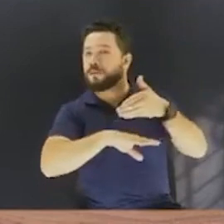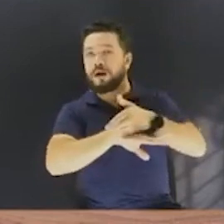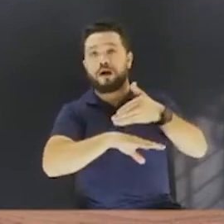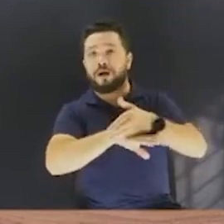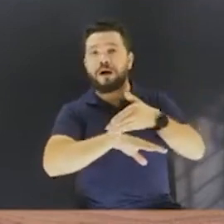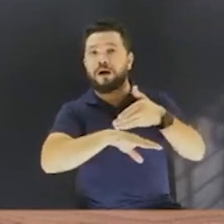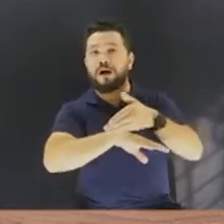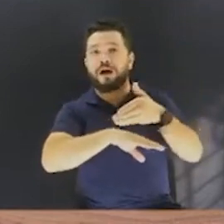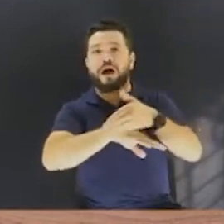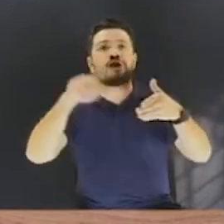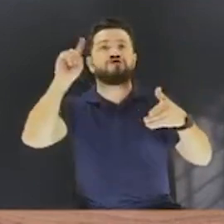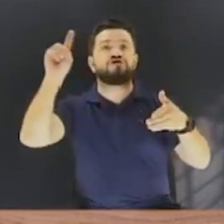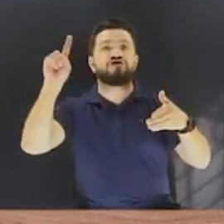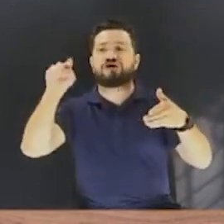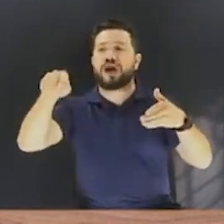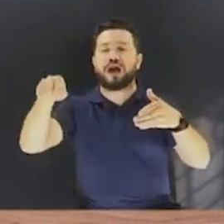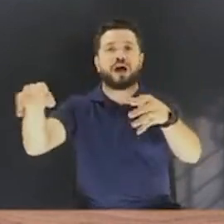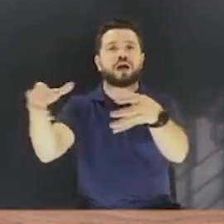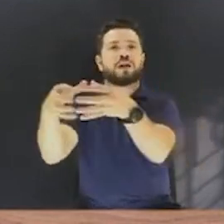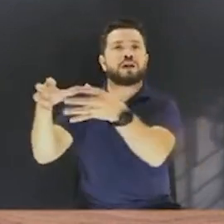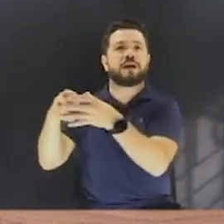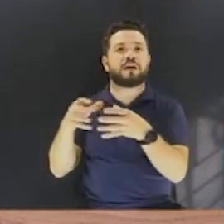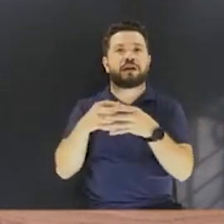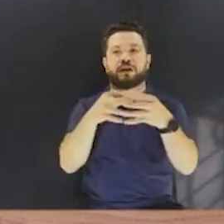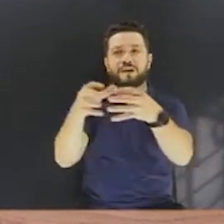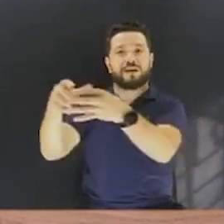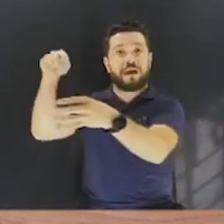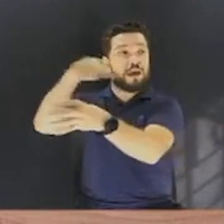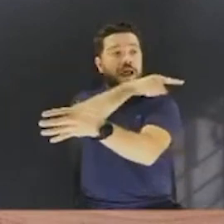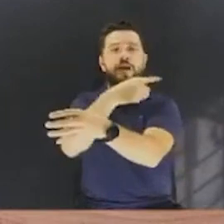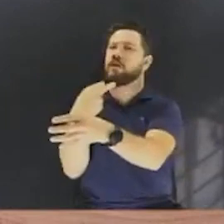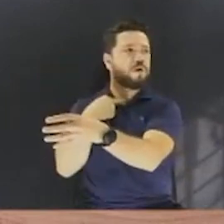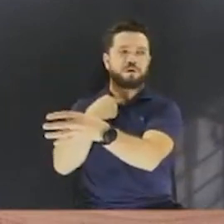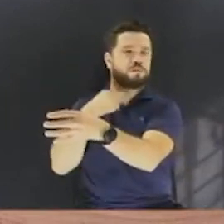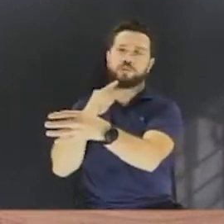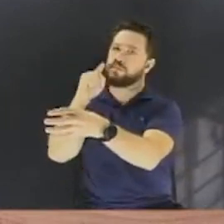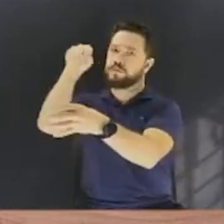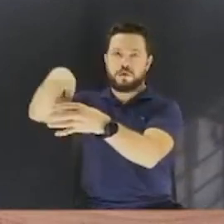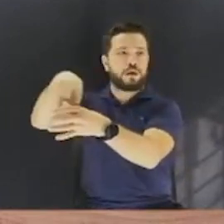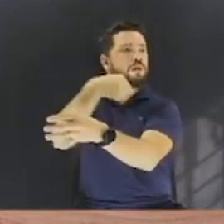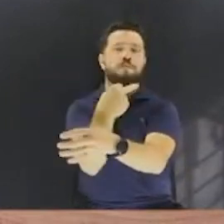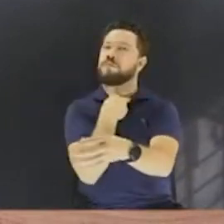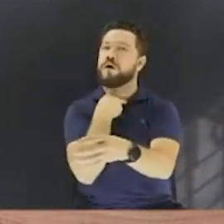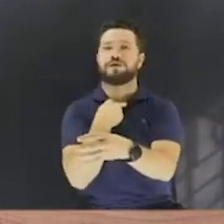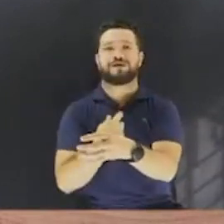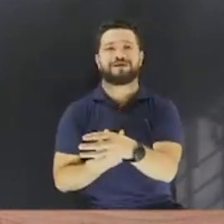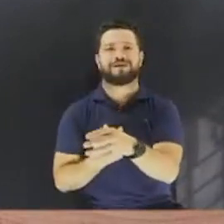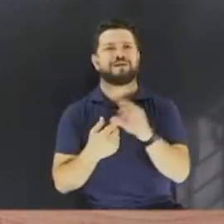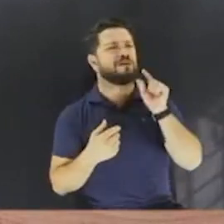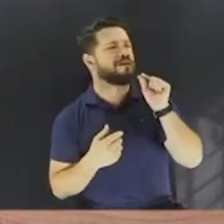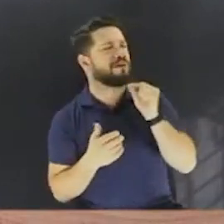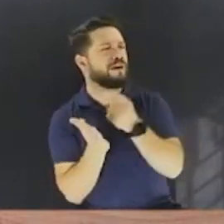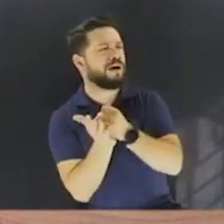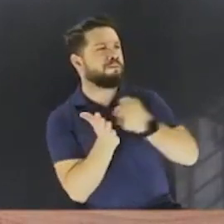importantes comissões desta Câmara Municipal de Curitiba agora ser absolvida de uma cassação o qual